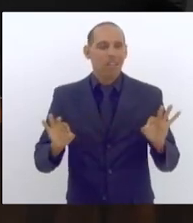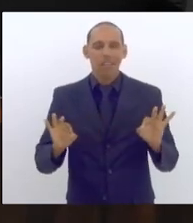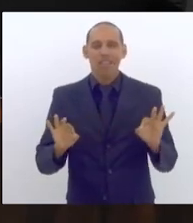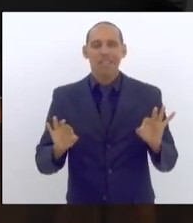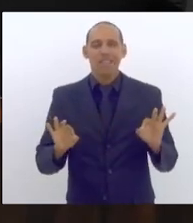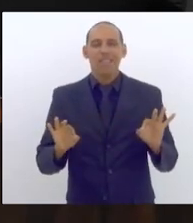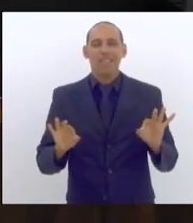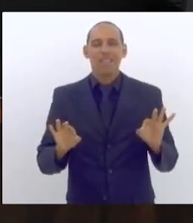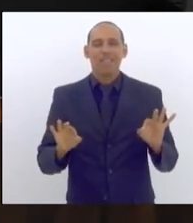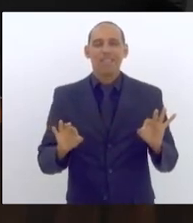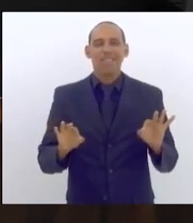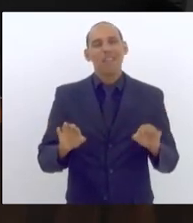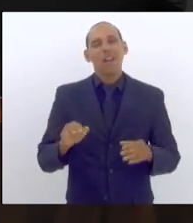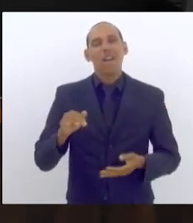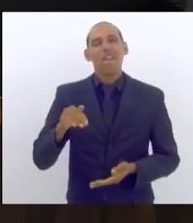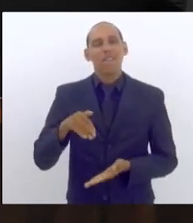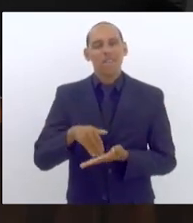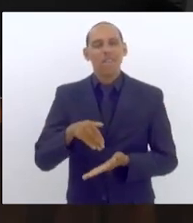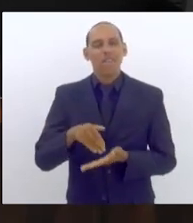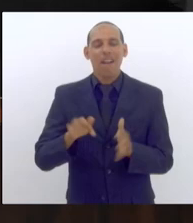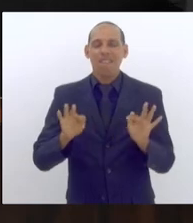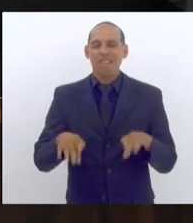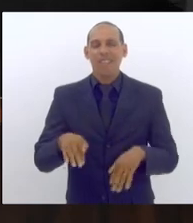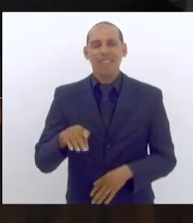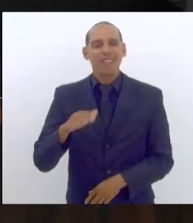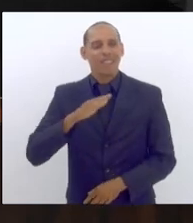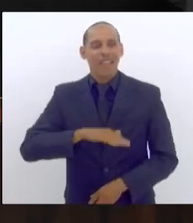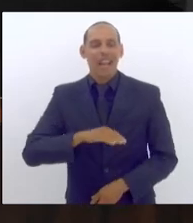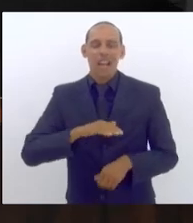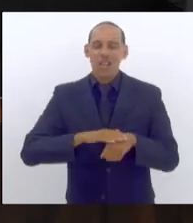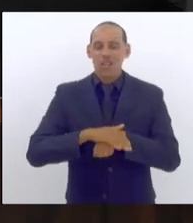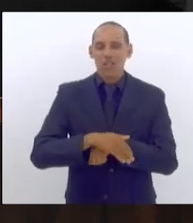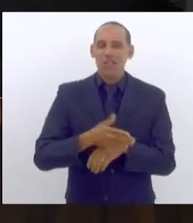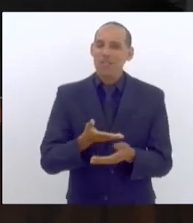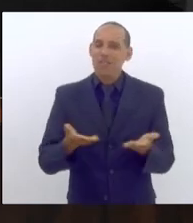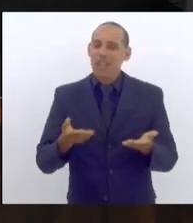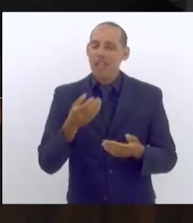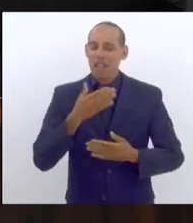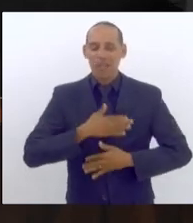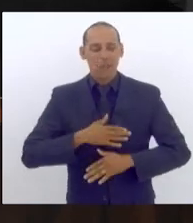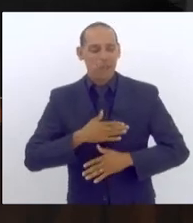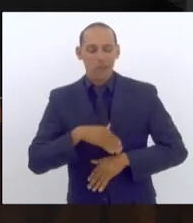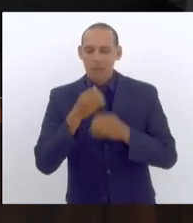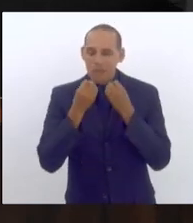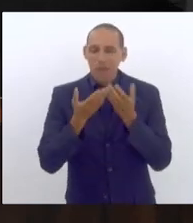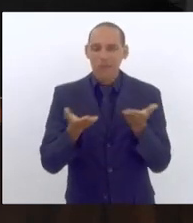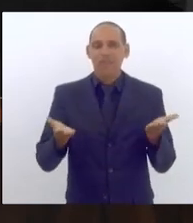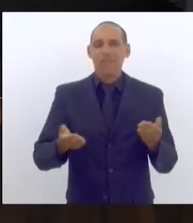um ótimo final de tarde, uma ótima noite. Tenham todos um bom descanso.